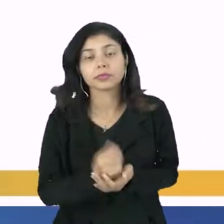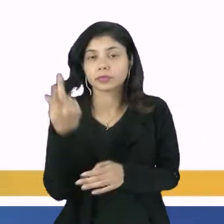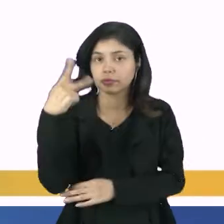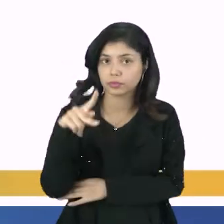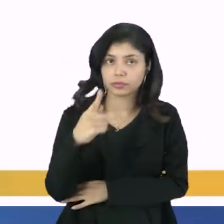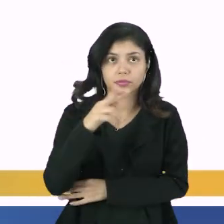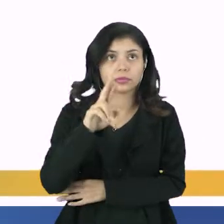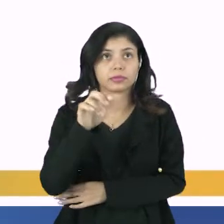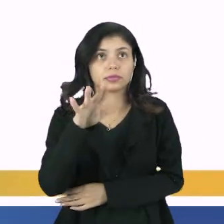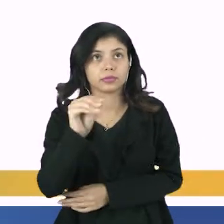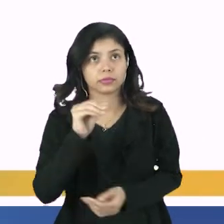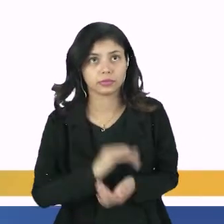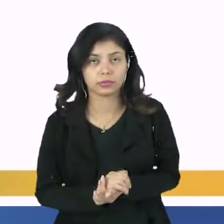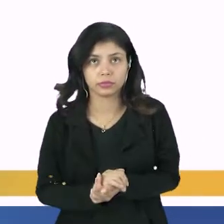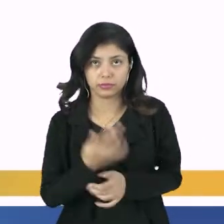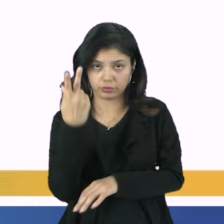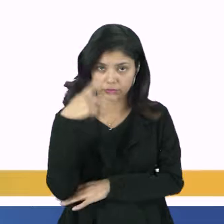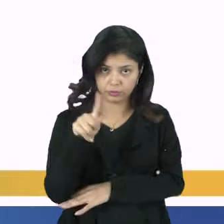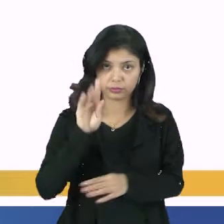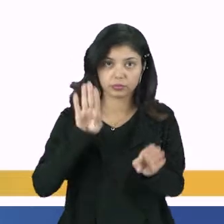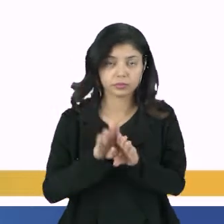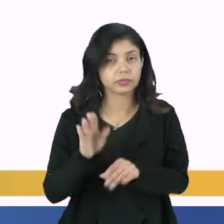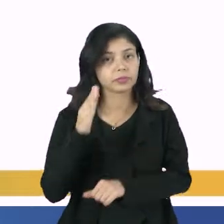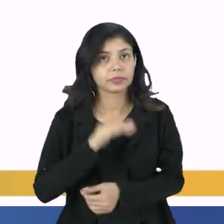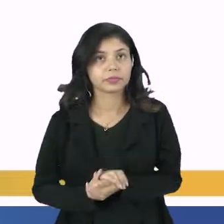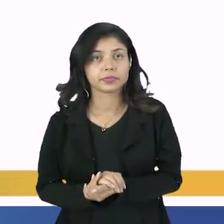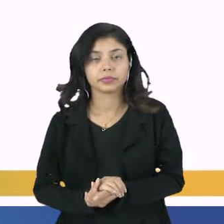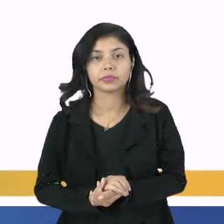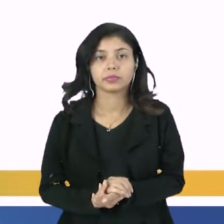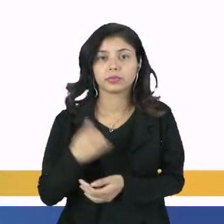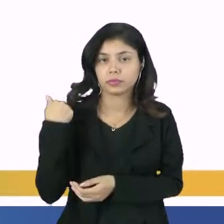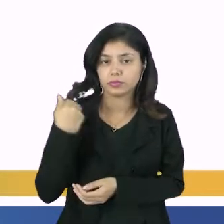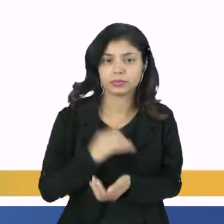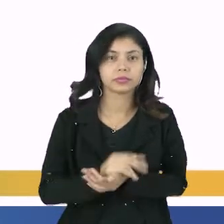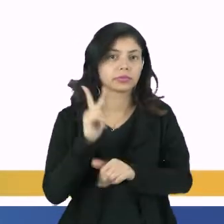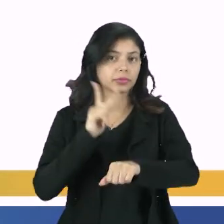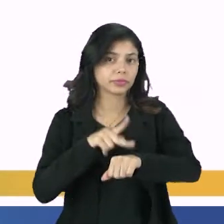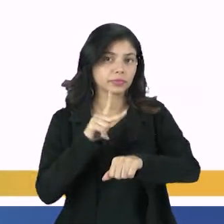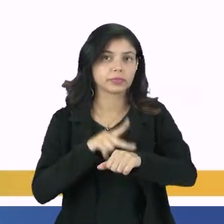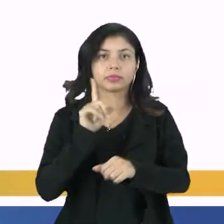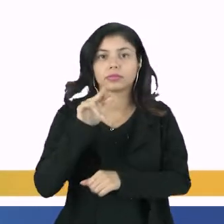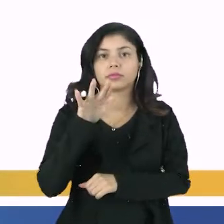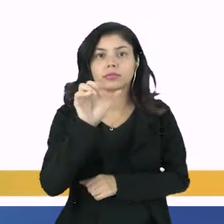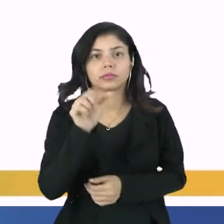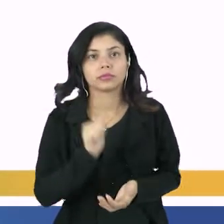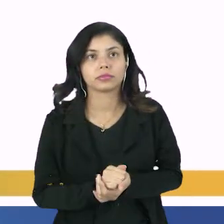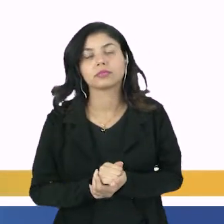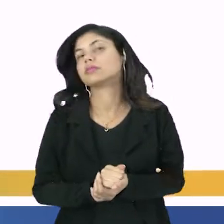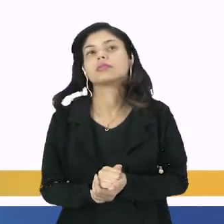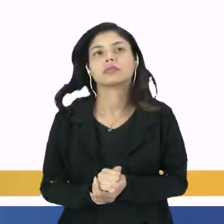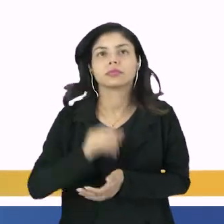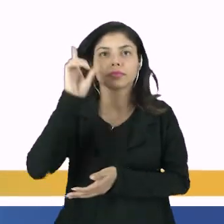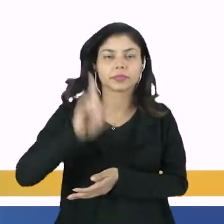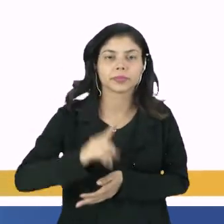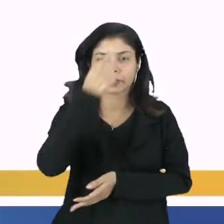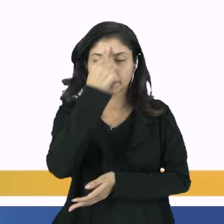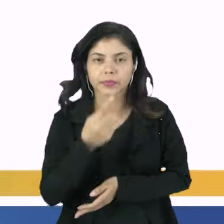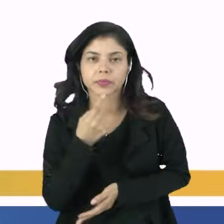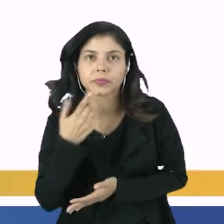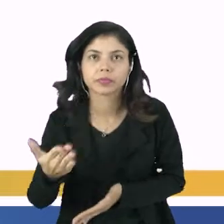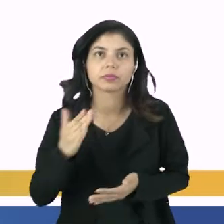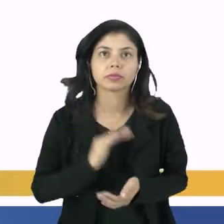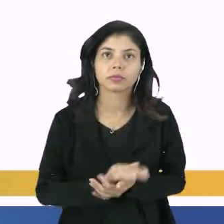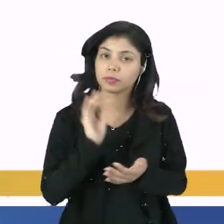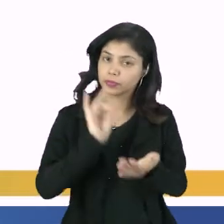período paleolítico, que era o período da idade da pedra lascada, e nessas imagens à direita, na imagem à direita,